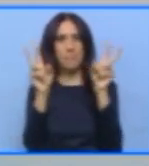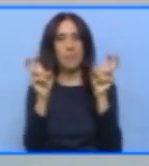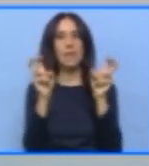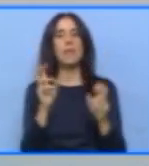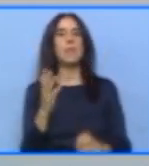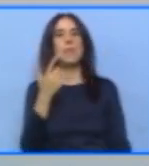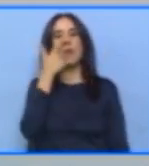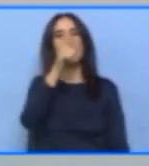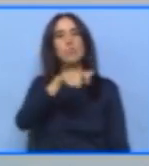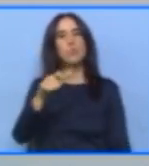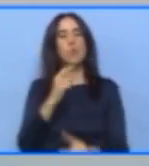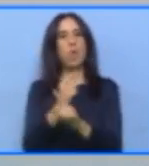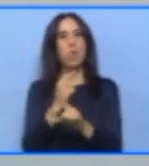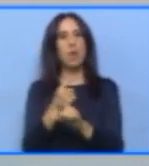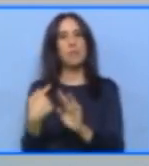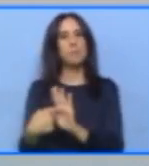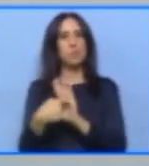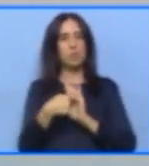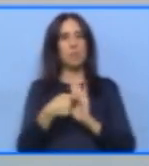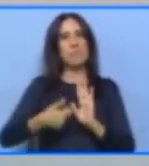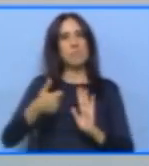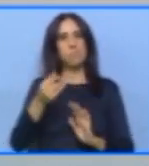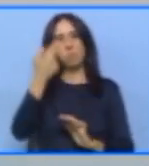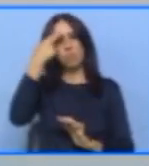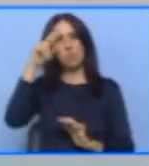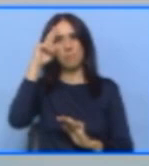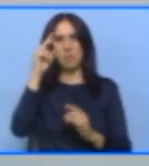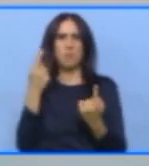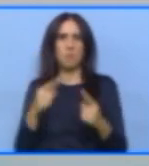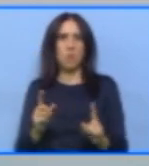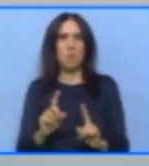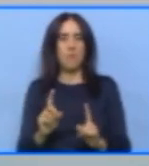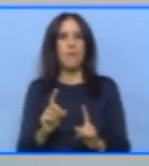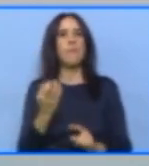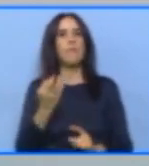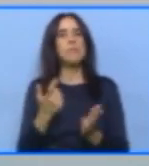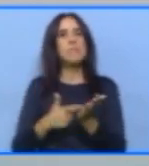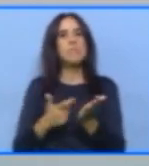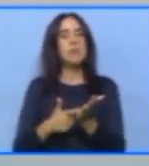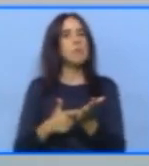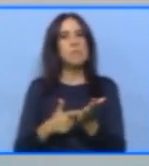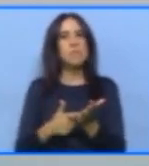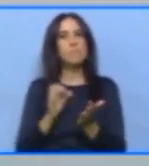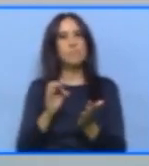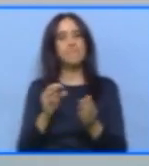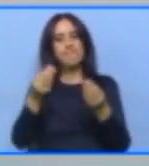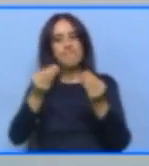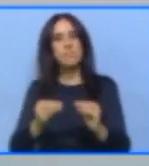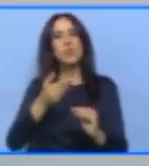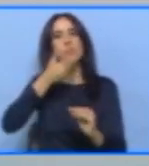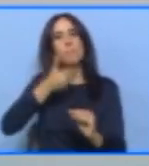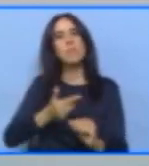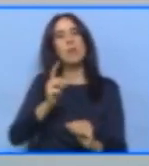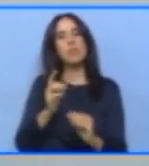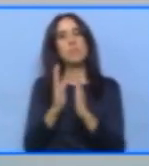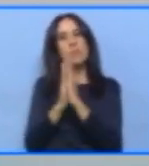e as pessoas continuaram a pressionar-me, sobretudo em Moçambique e não só, que era necessário registar a experiência da